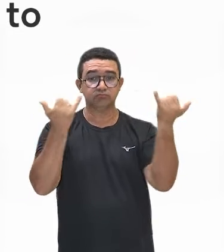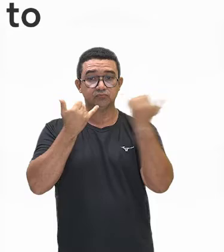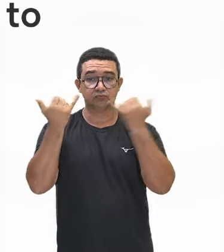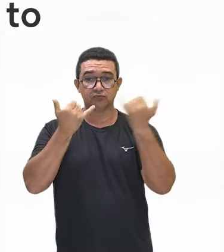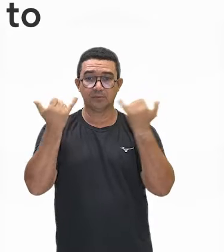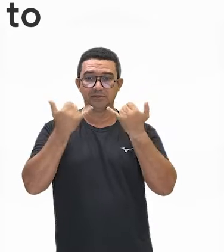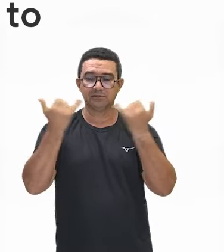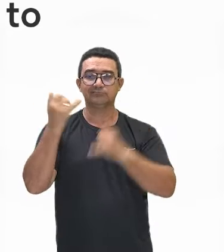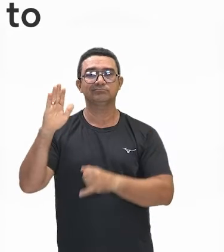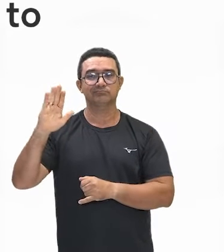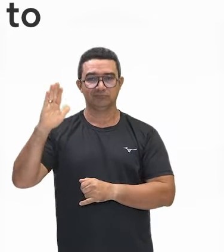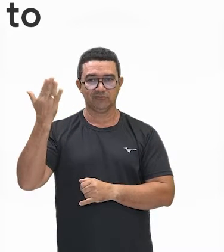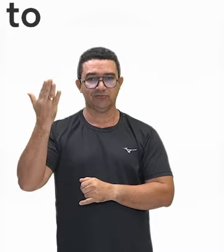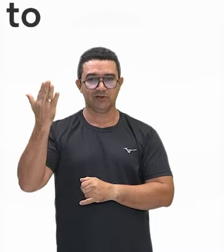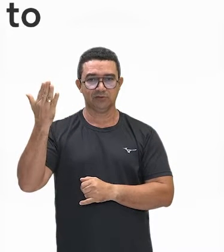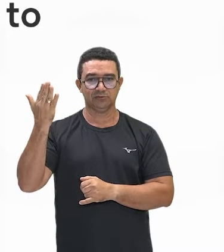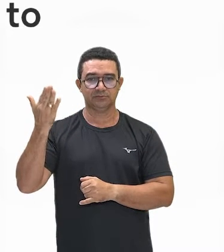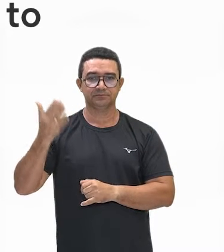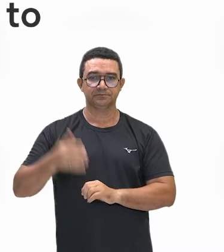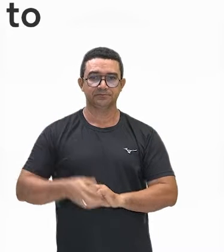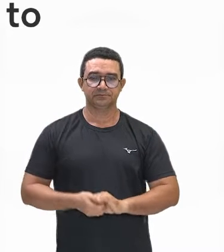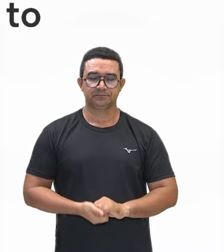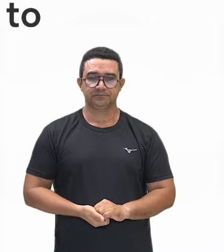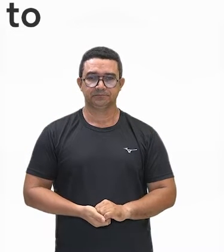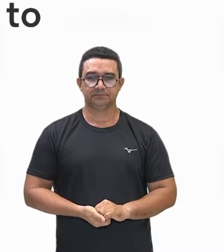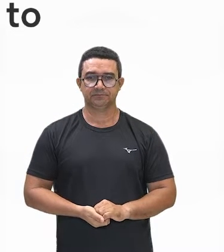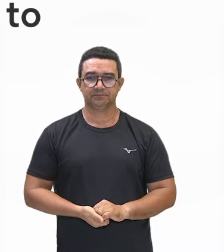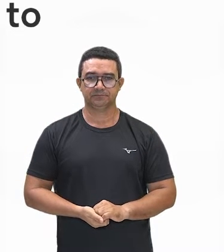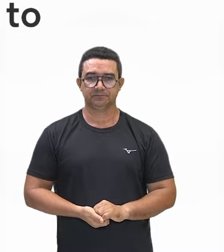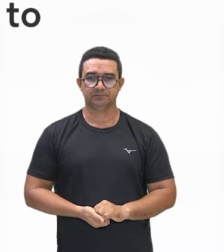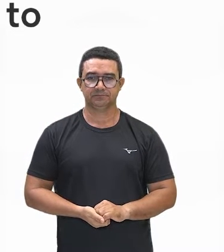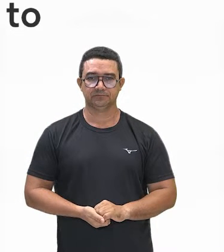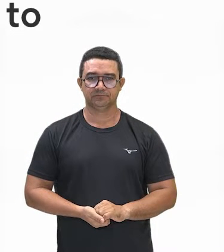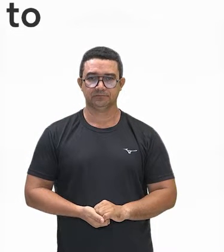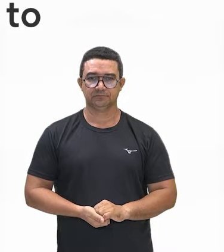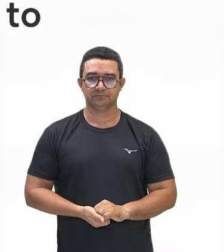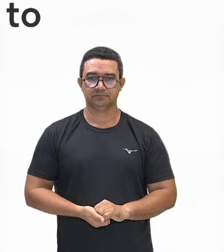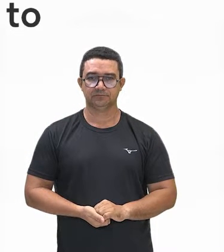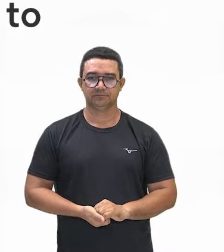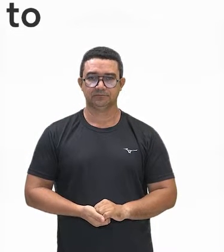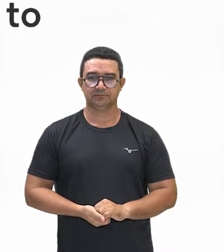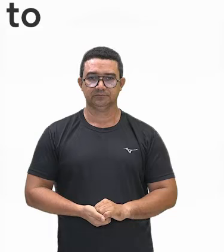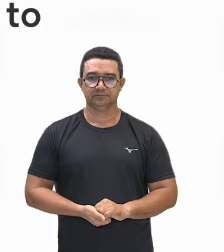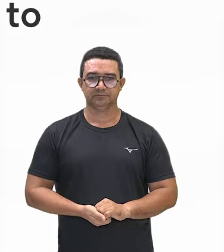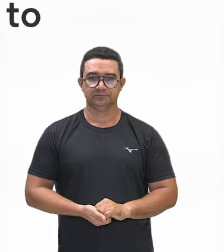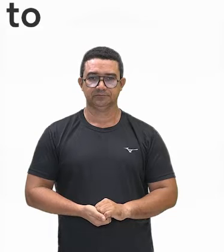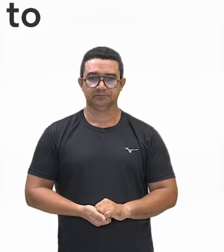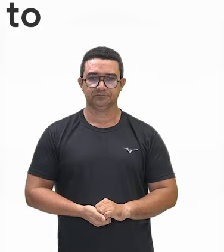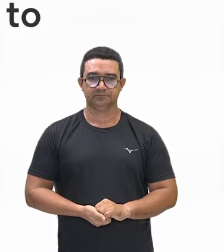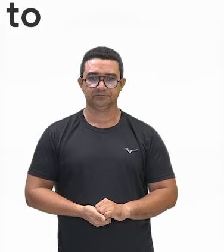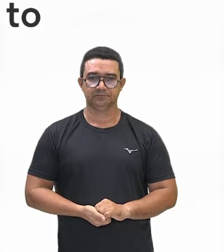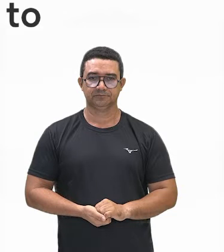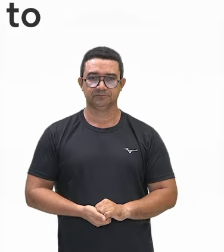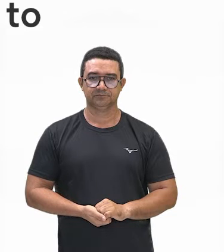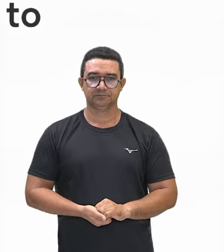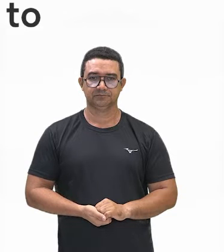significa informações. Se for new, só com W ali, sem o S, é novo. News,